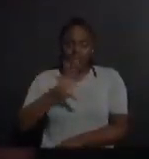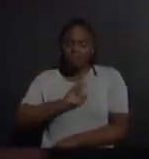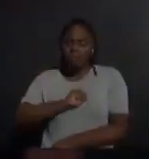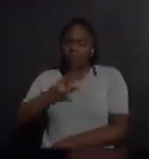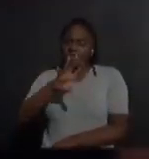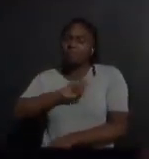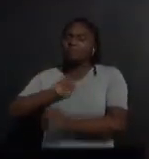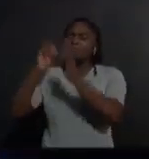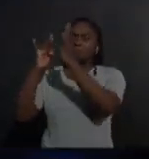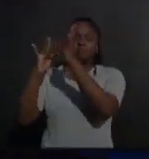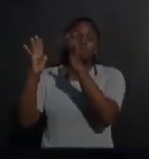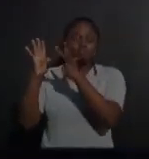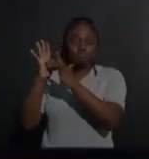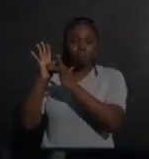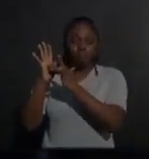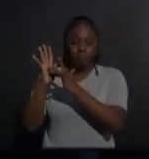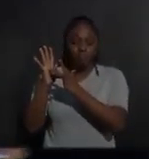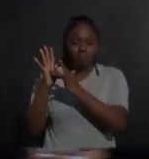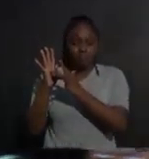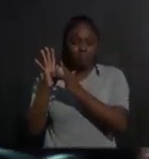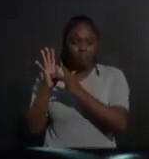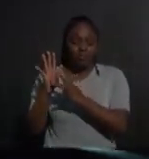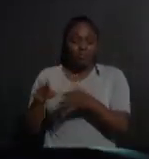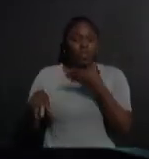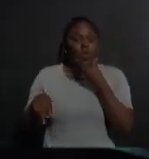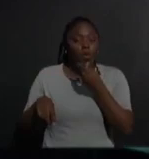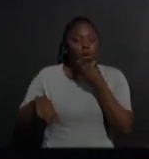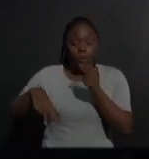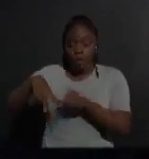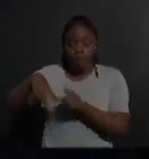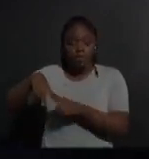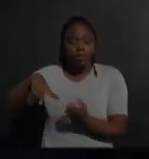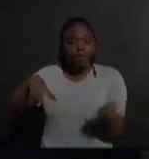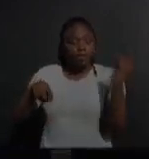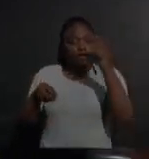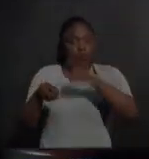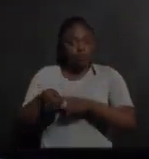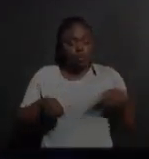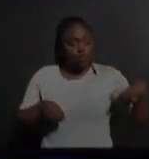ele. O homem criou perna, gente, no meio do culto, e